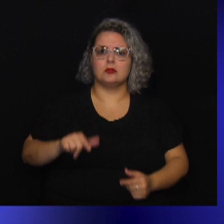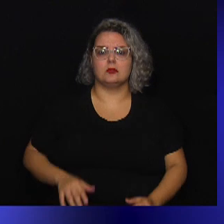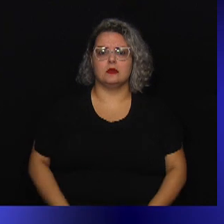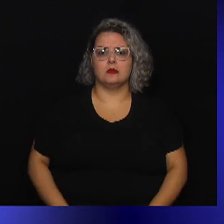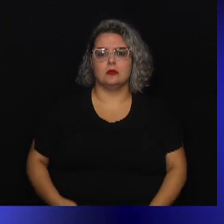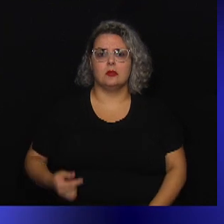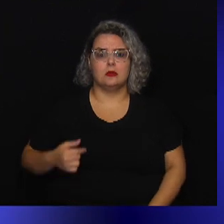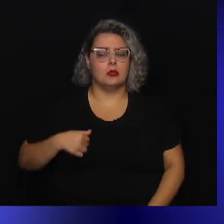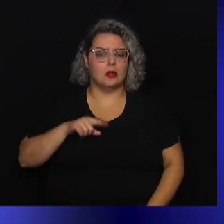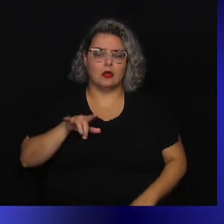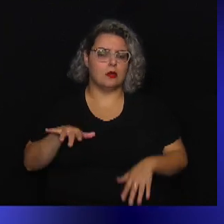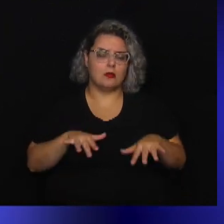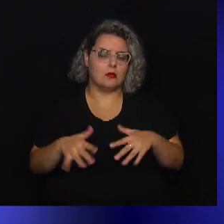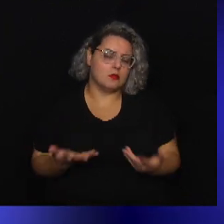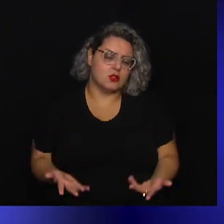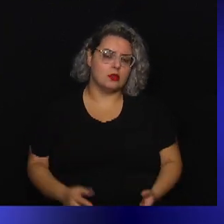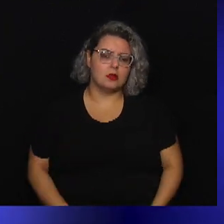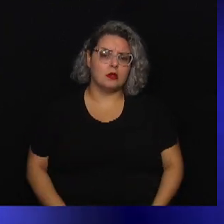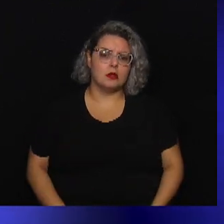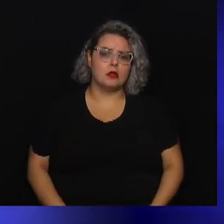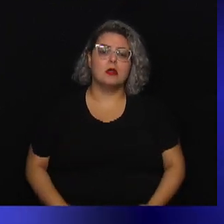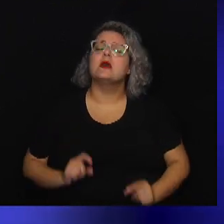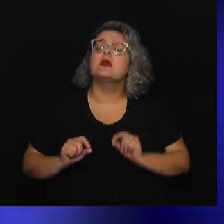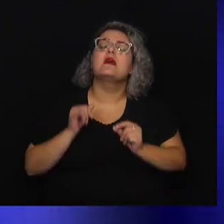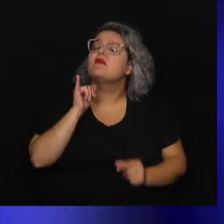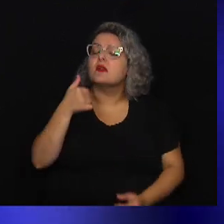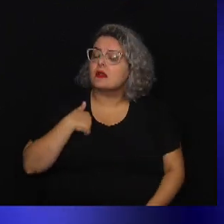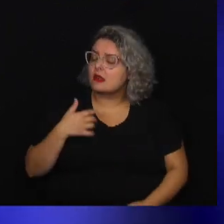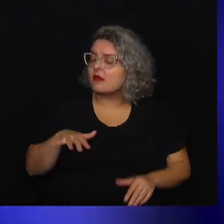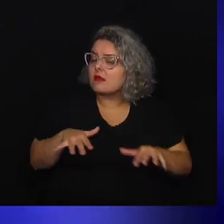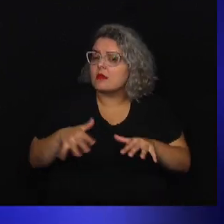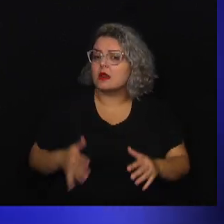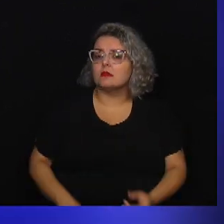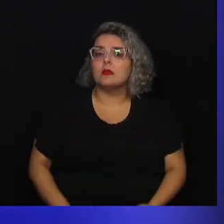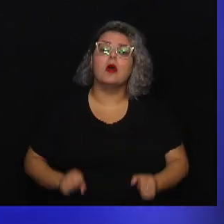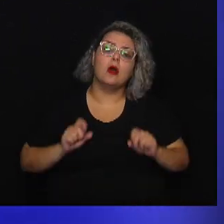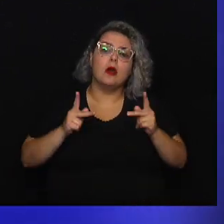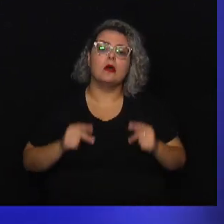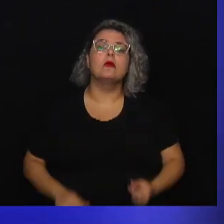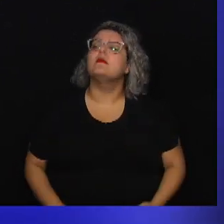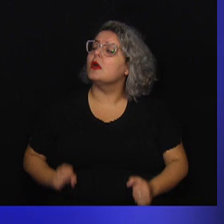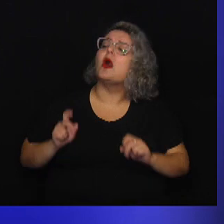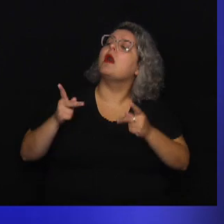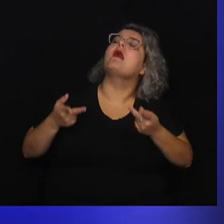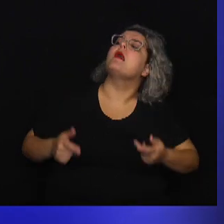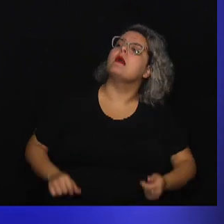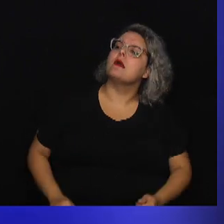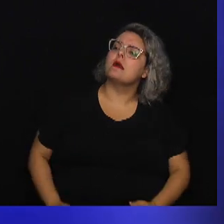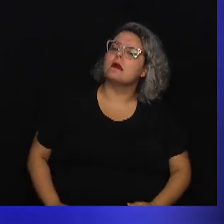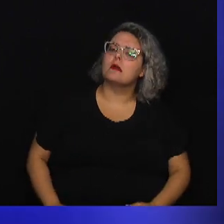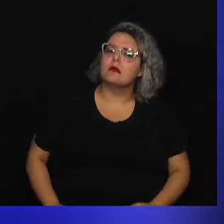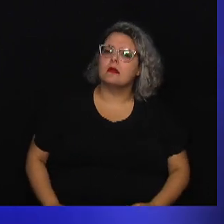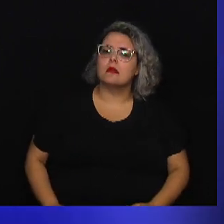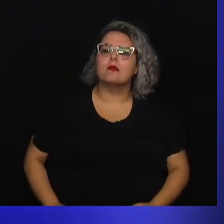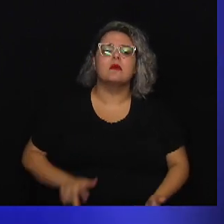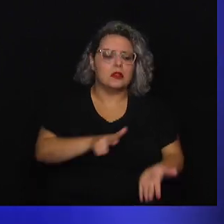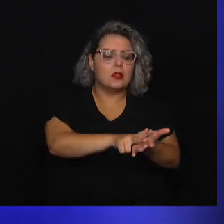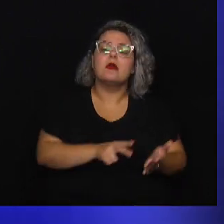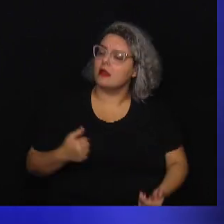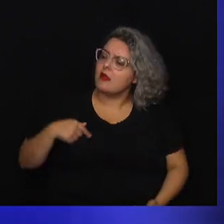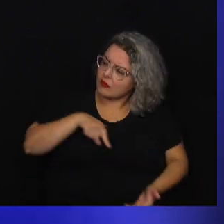mexer. Quem falou que eu vou me mexer? Ela falou, não, então tá bom. Eu falei, então tá bom. Ela falou, deita aí. Eu falei, eu vou